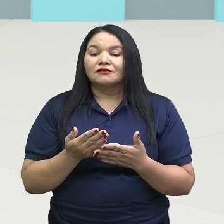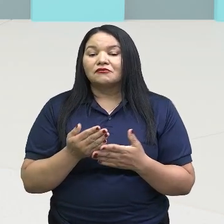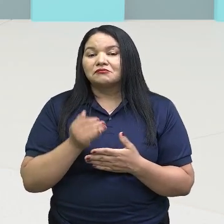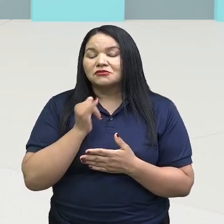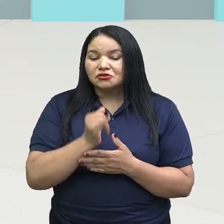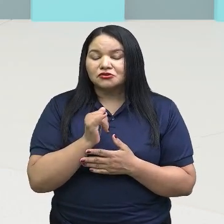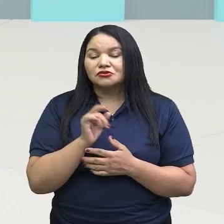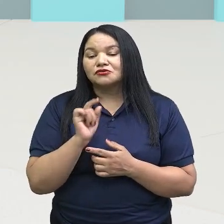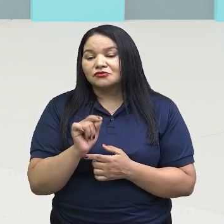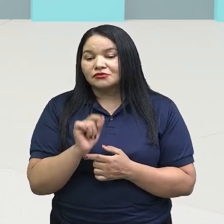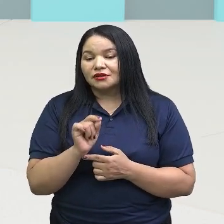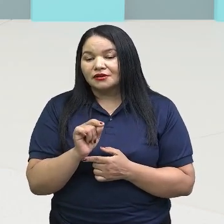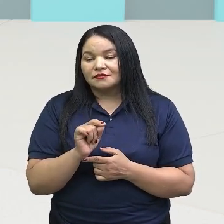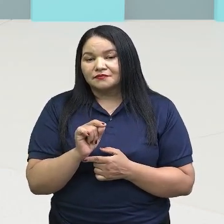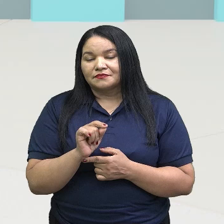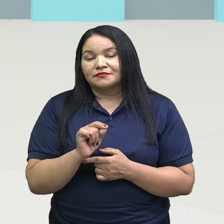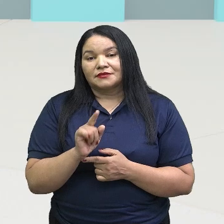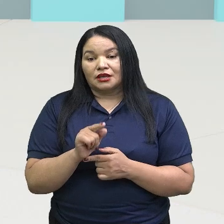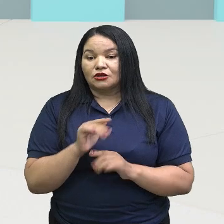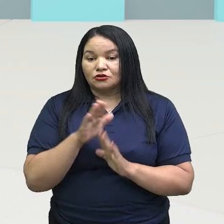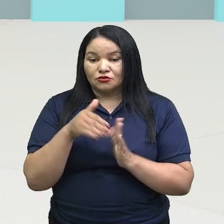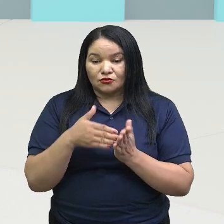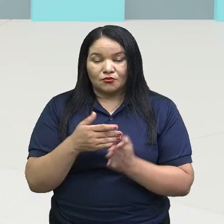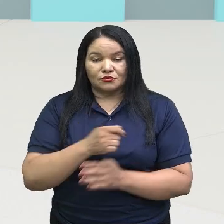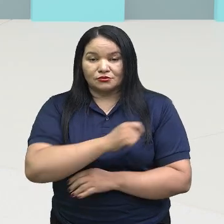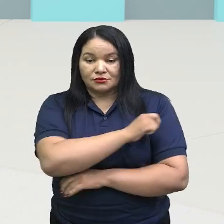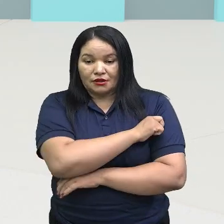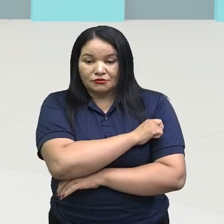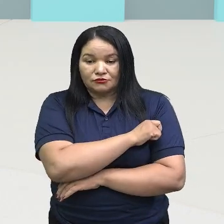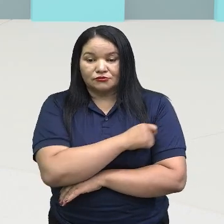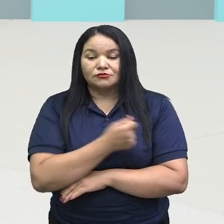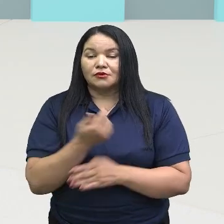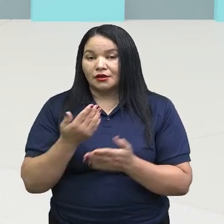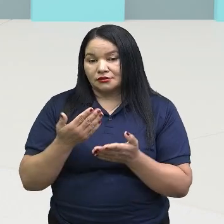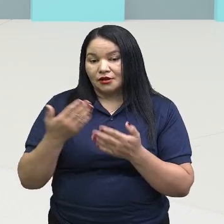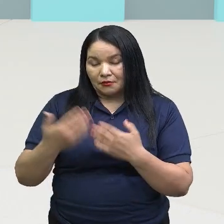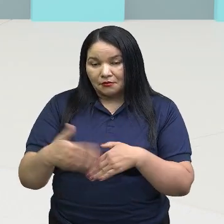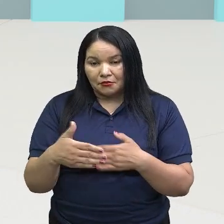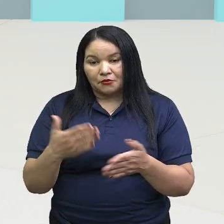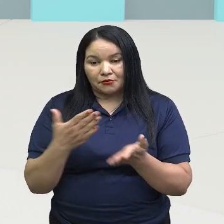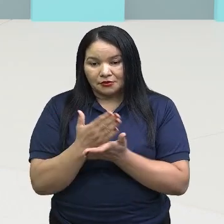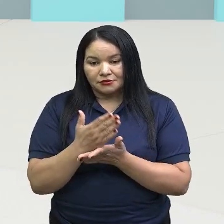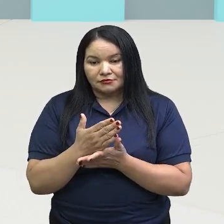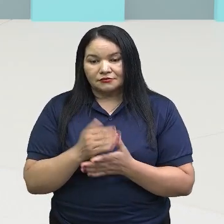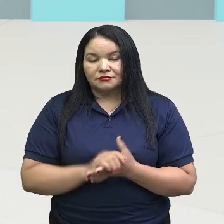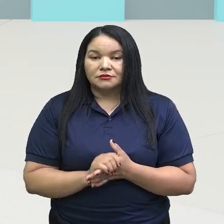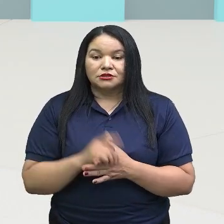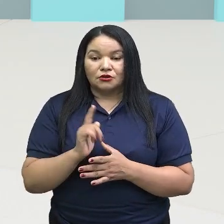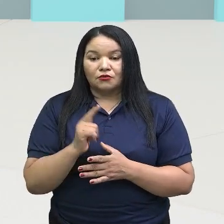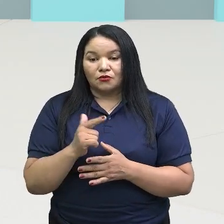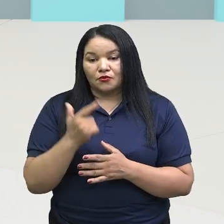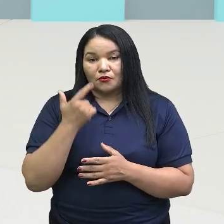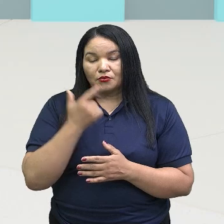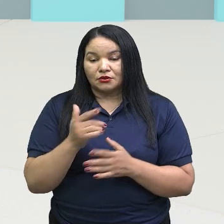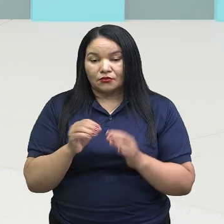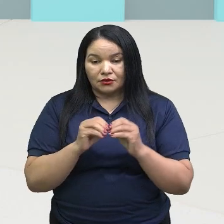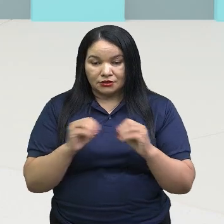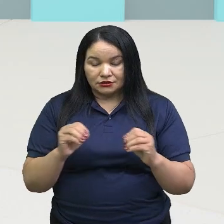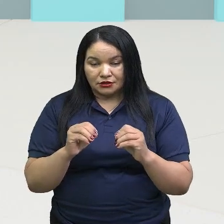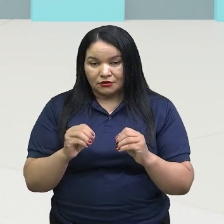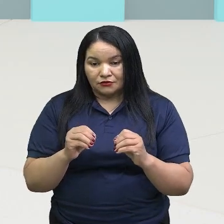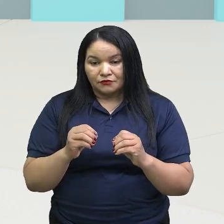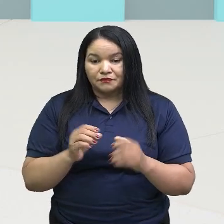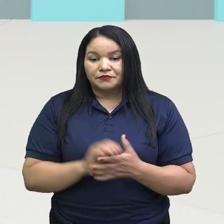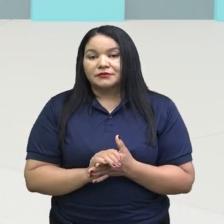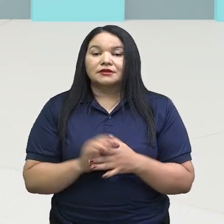quê? Que todos os alunos vão passar na prova. Perceba que a outra oração que está destacada completa